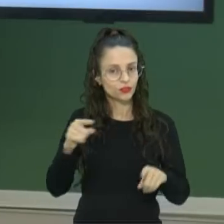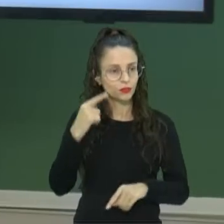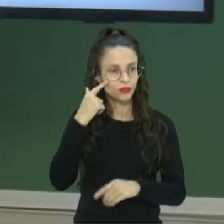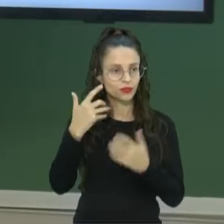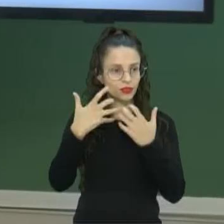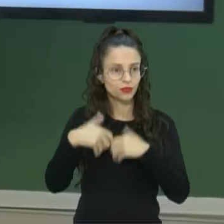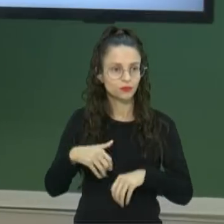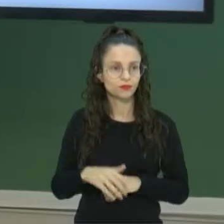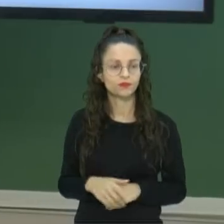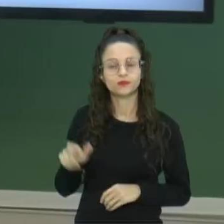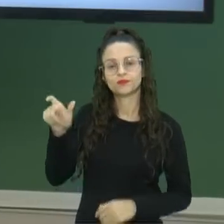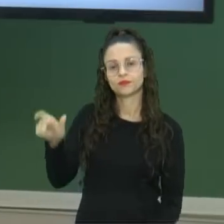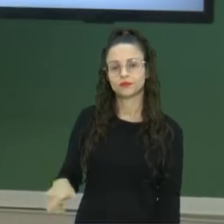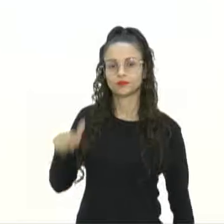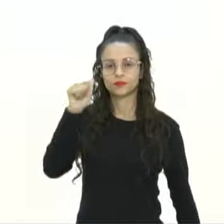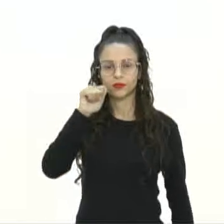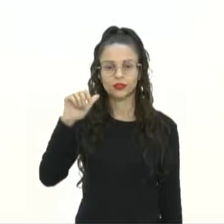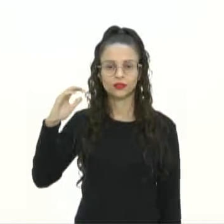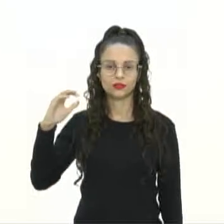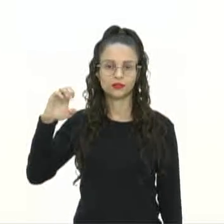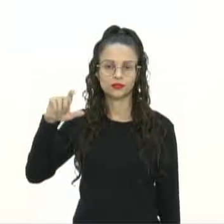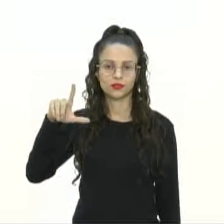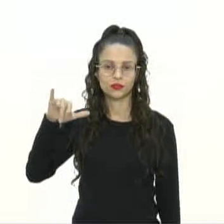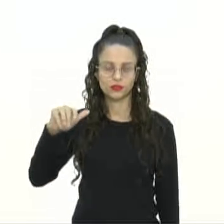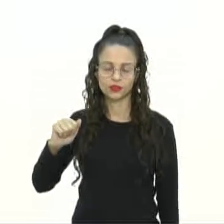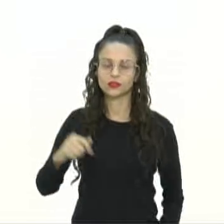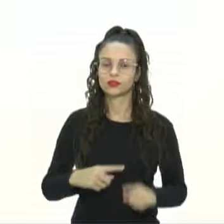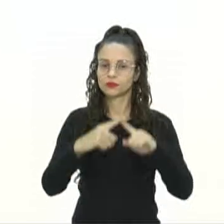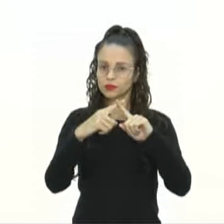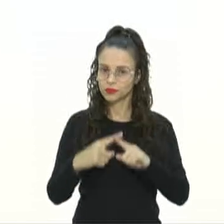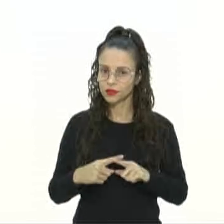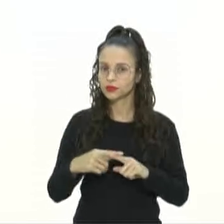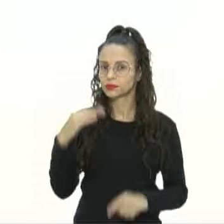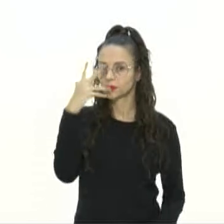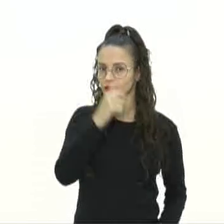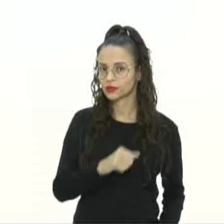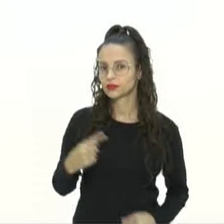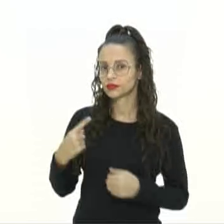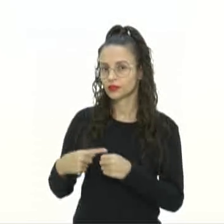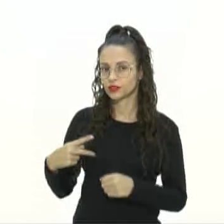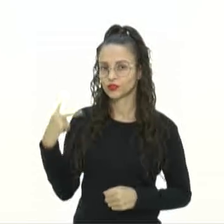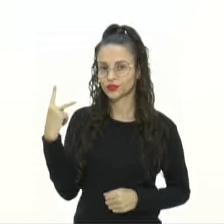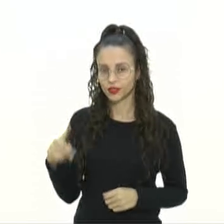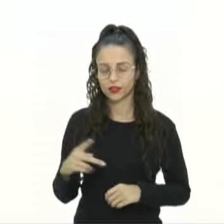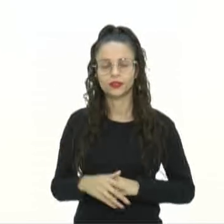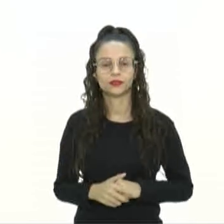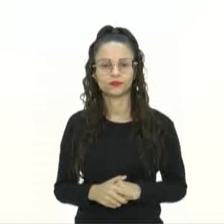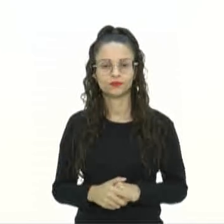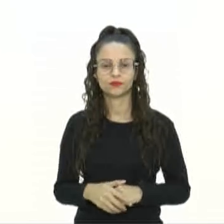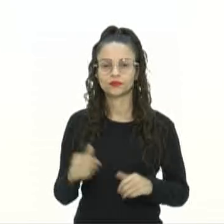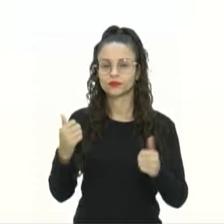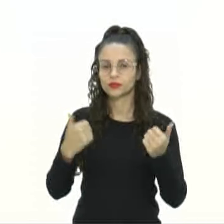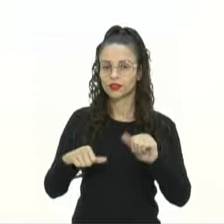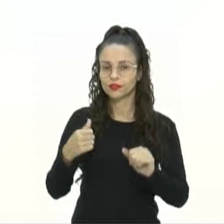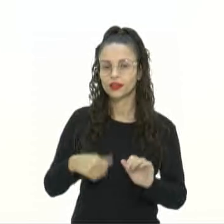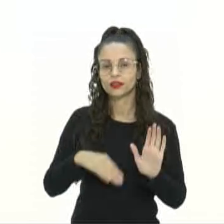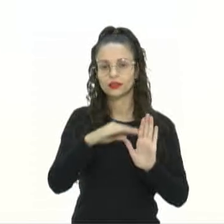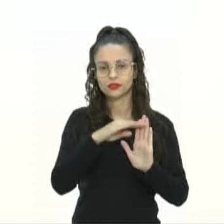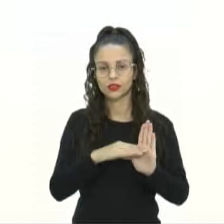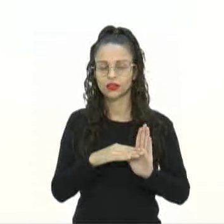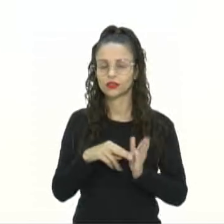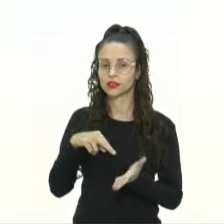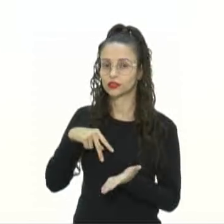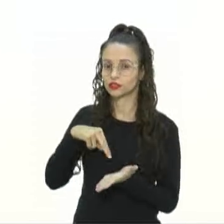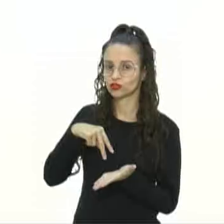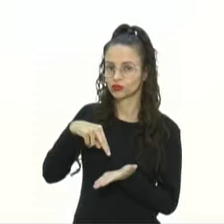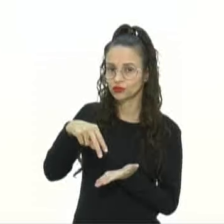pensar. Celina participou de um concurso de beleza em sua cidade. Os pontos avaliados foram